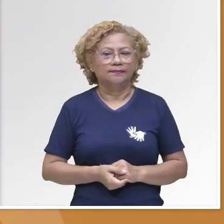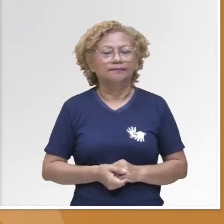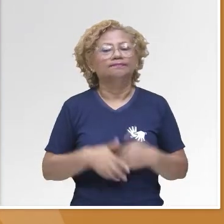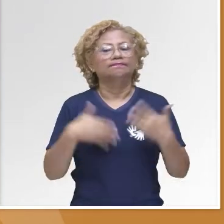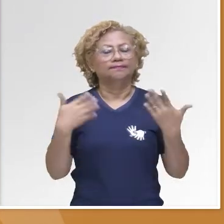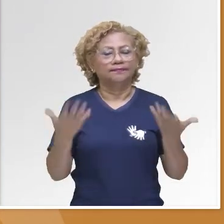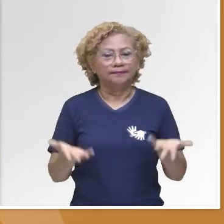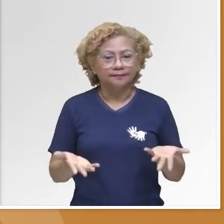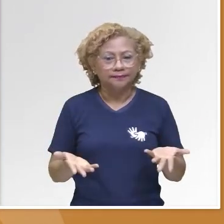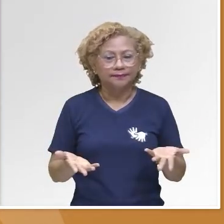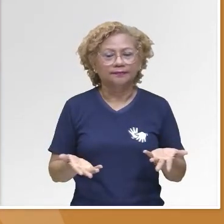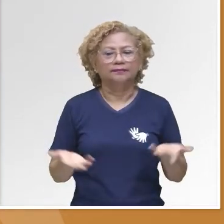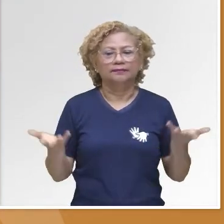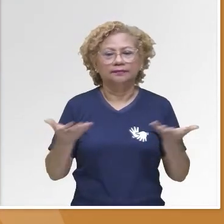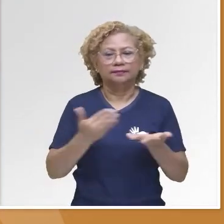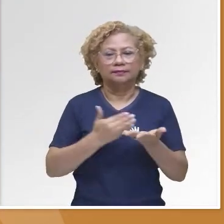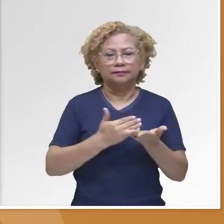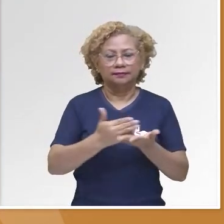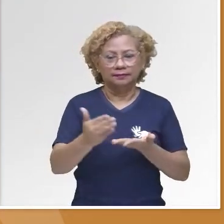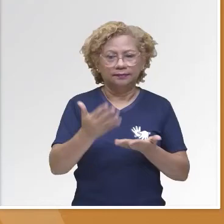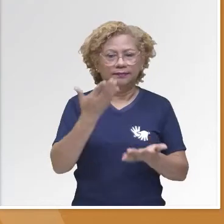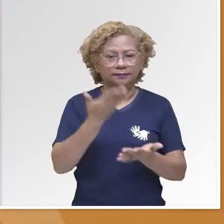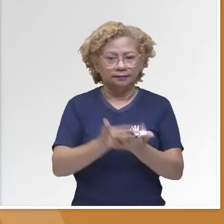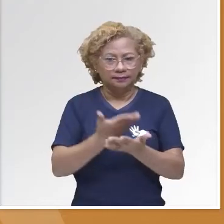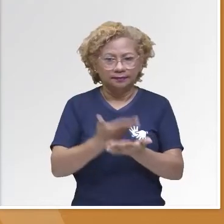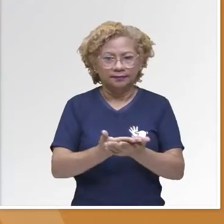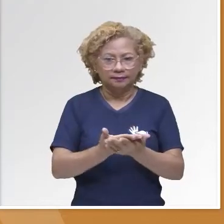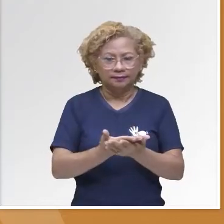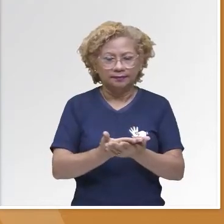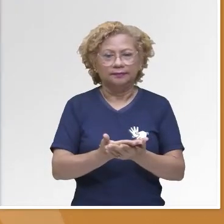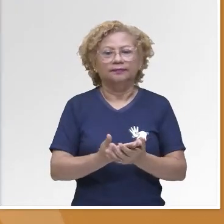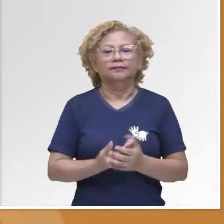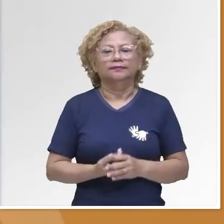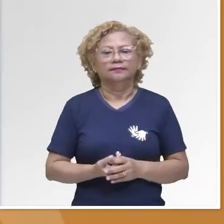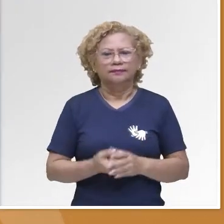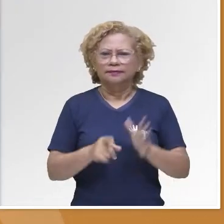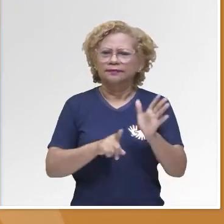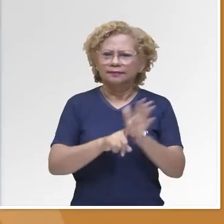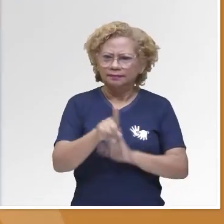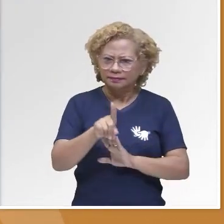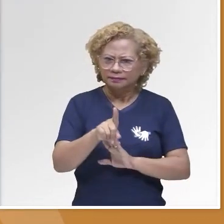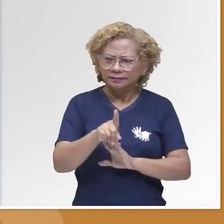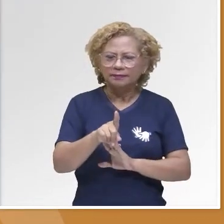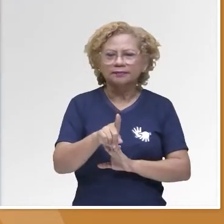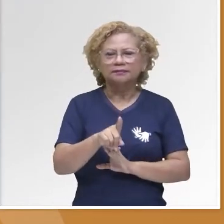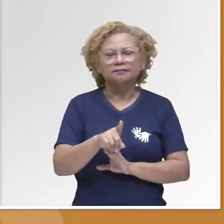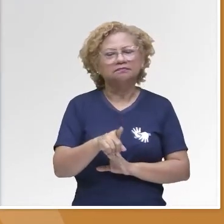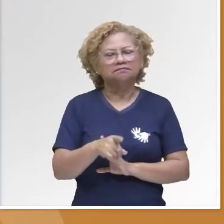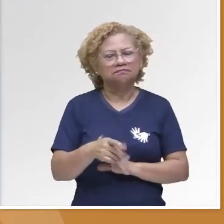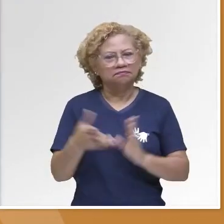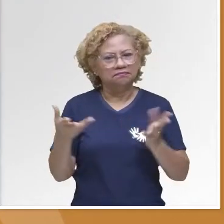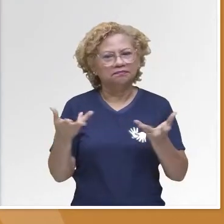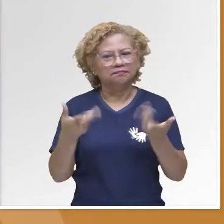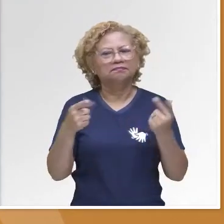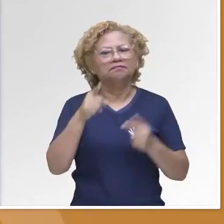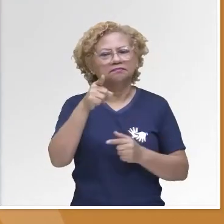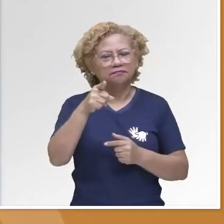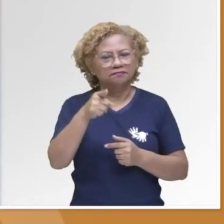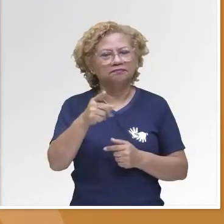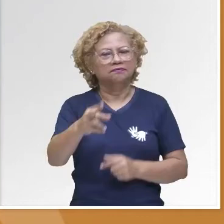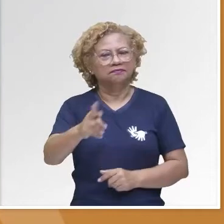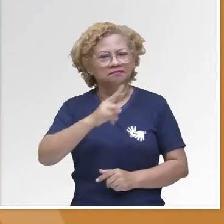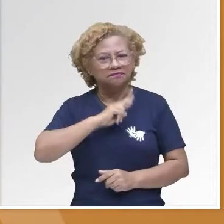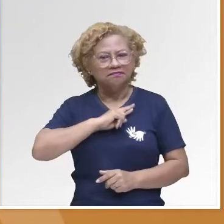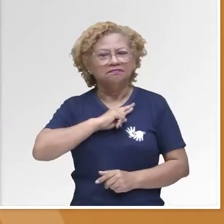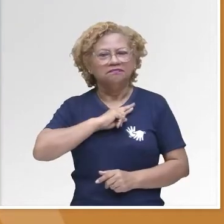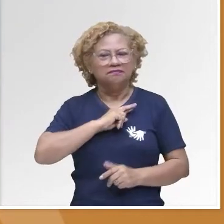Então, gente, começando a nossa aula, né, a partir do questionamento do desafio do dia, né, onde começa